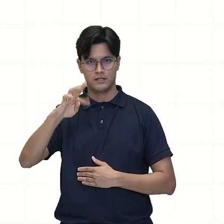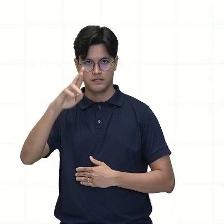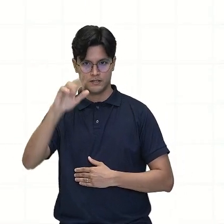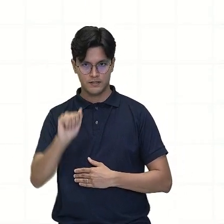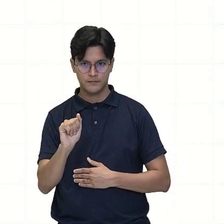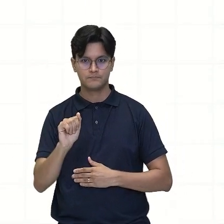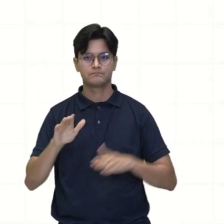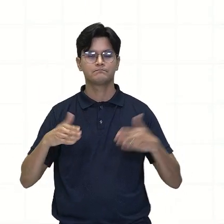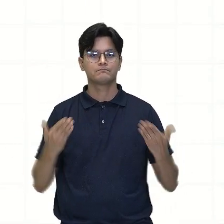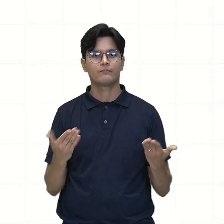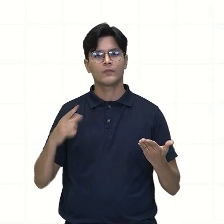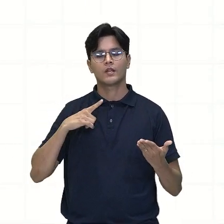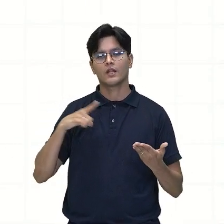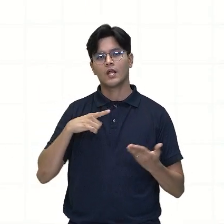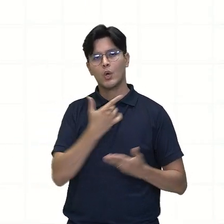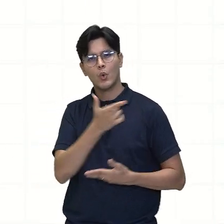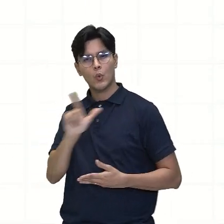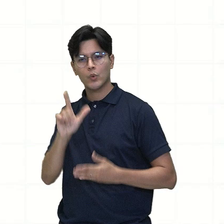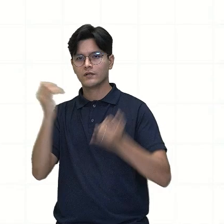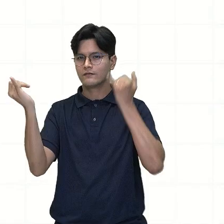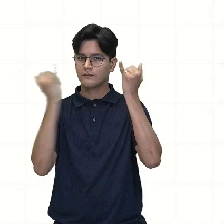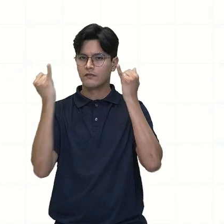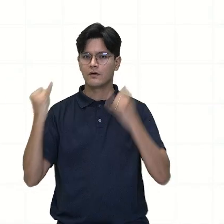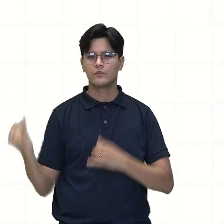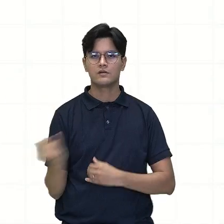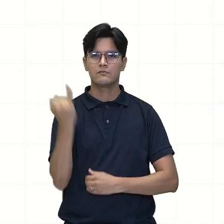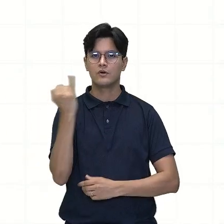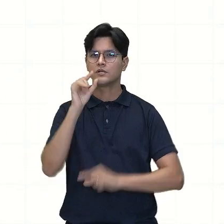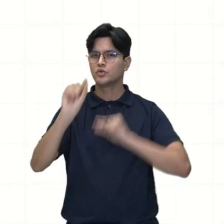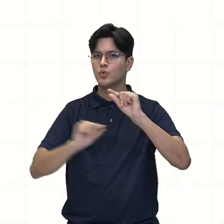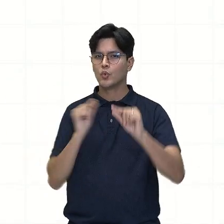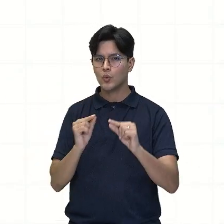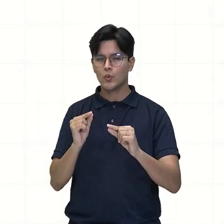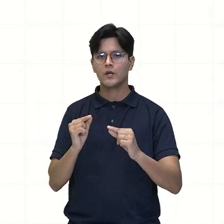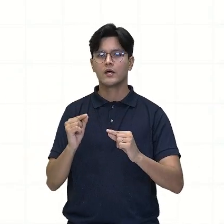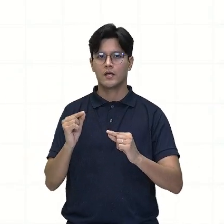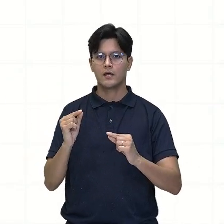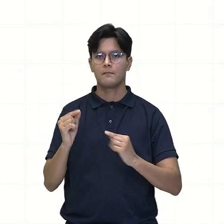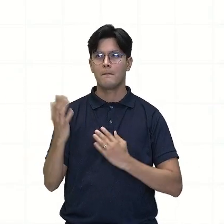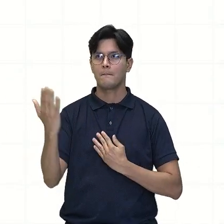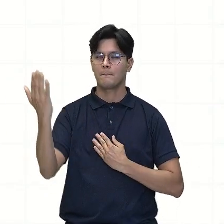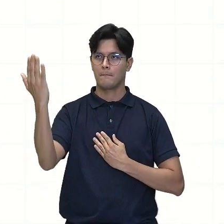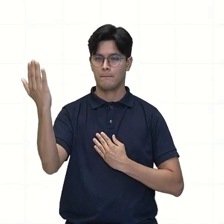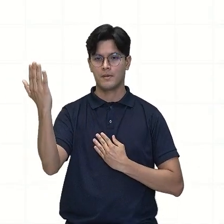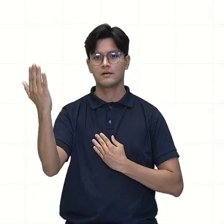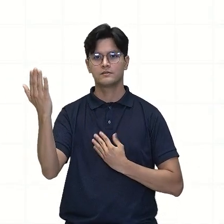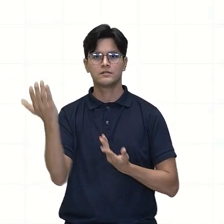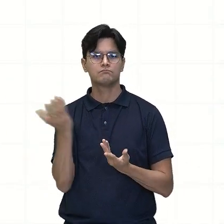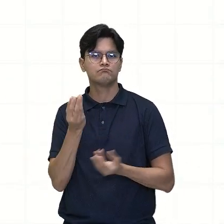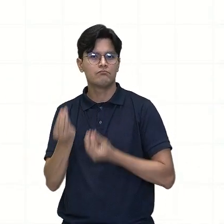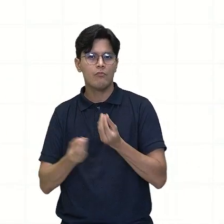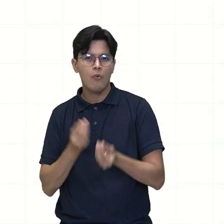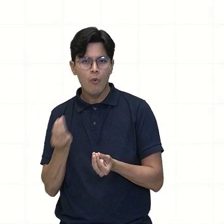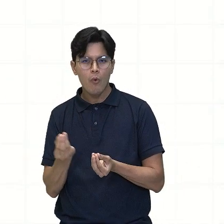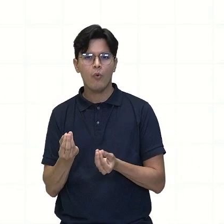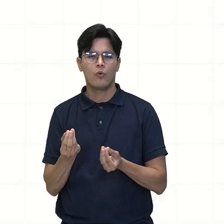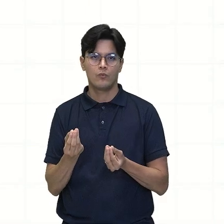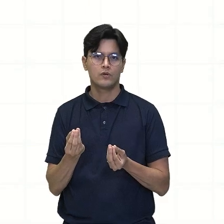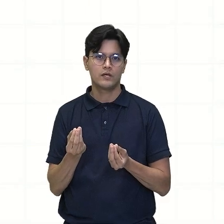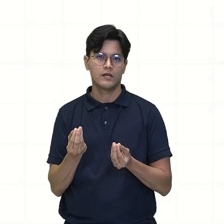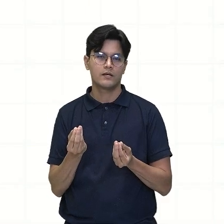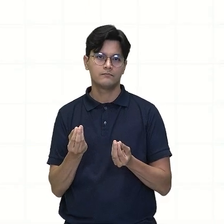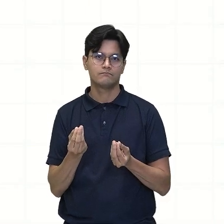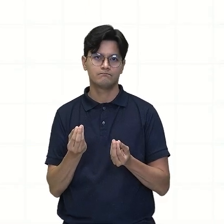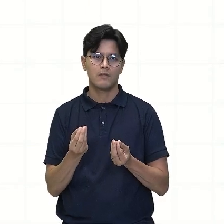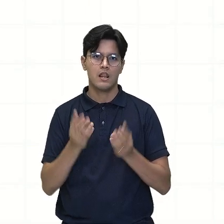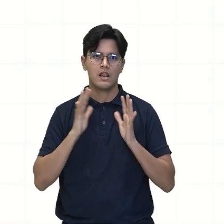importante. Como que esses mantras e oferendas, eles vão, de certa forma, purificar a